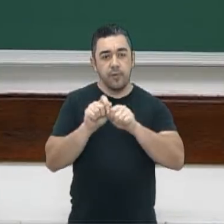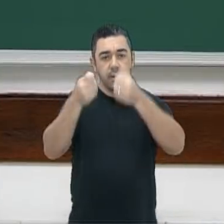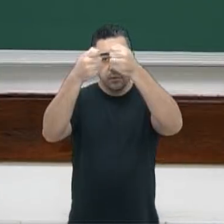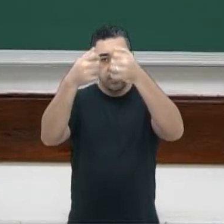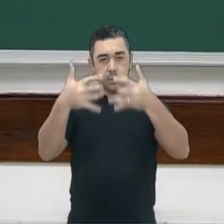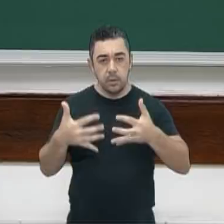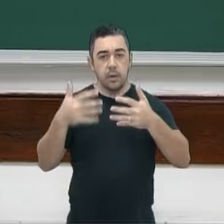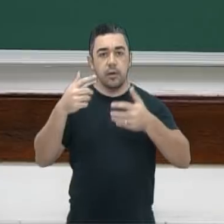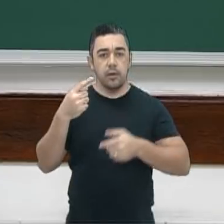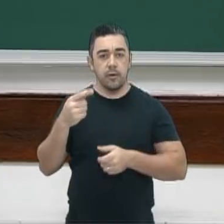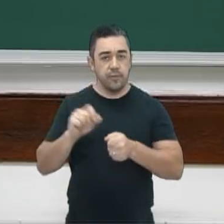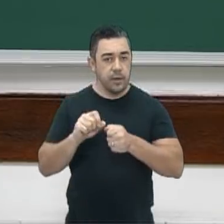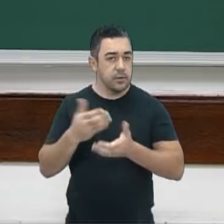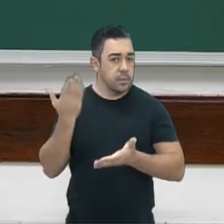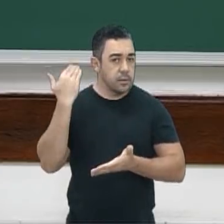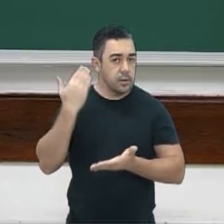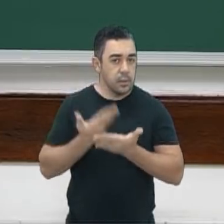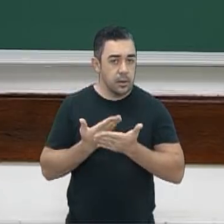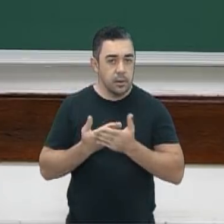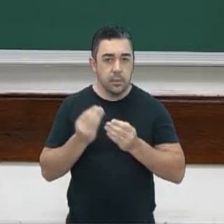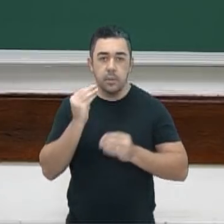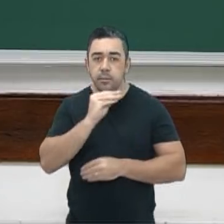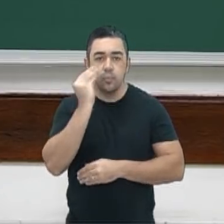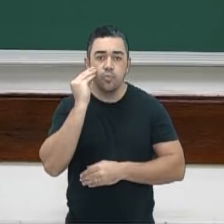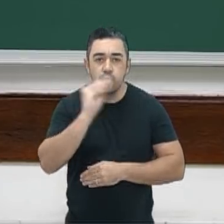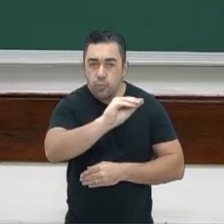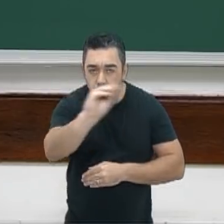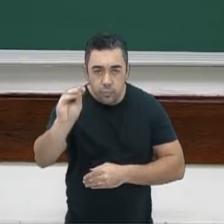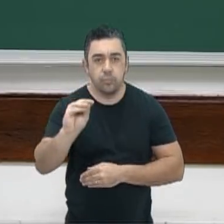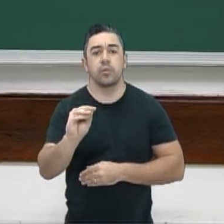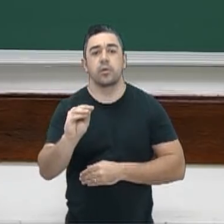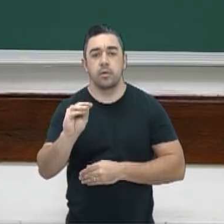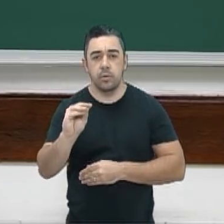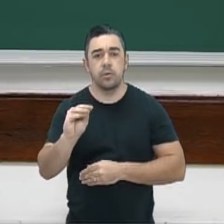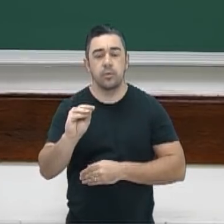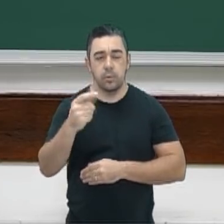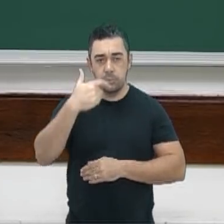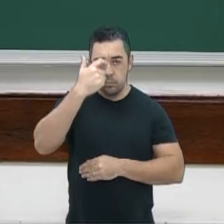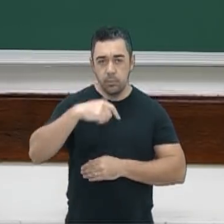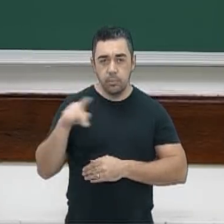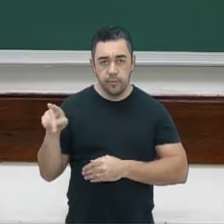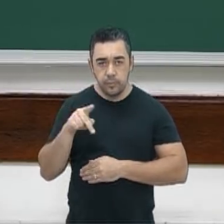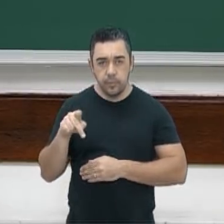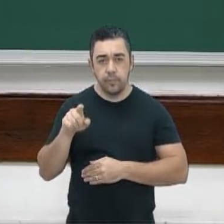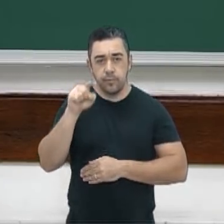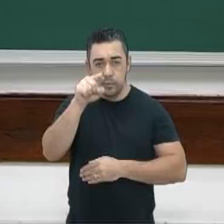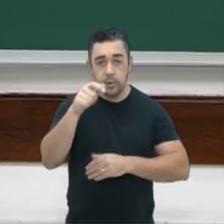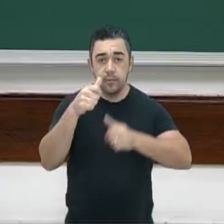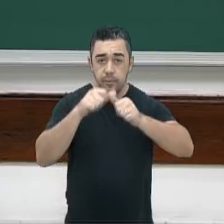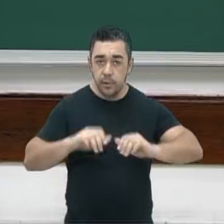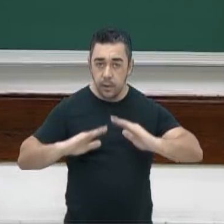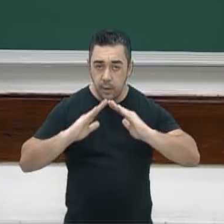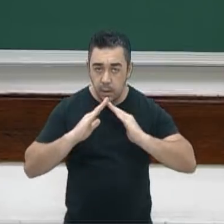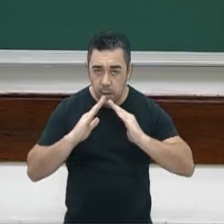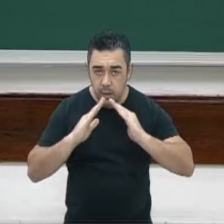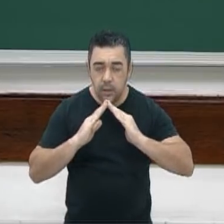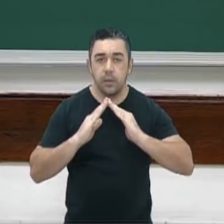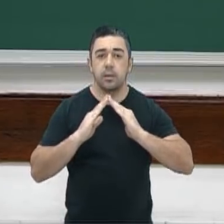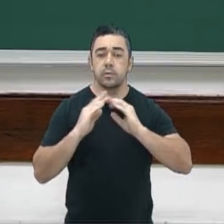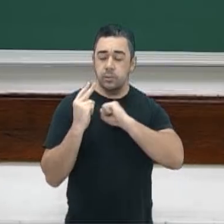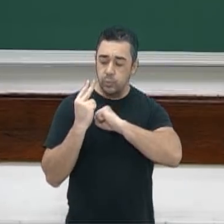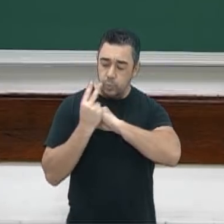gente viu na aula passada, tá bom? Beijo bem grande da prof. Fiquem em casa,